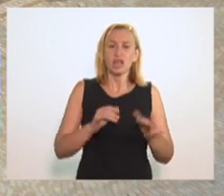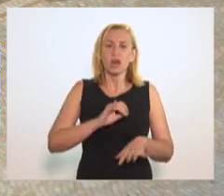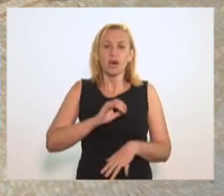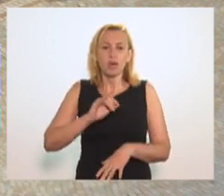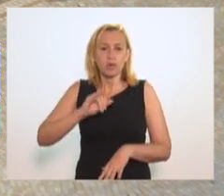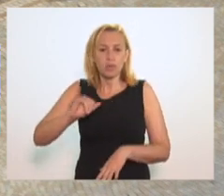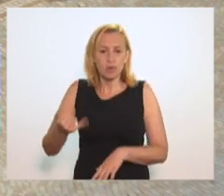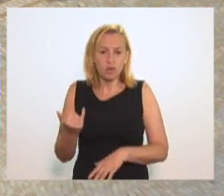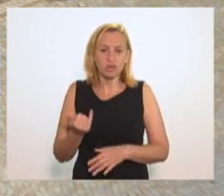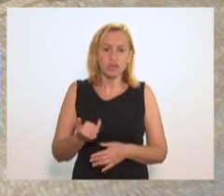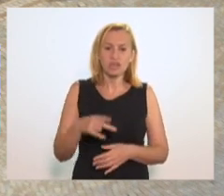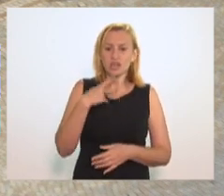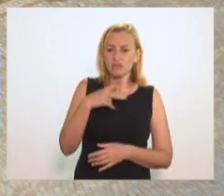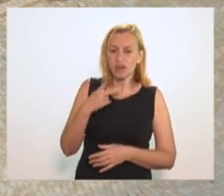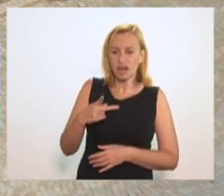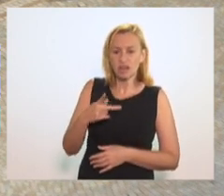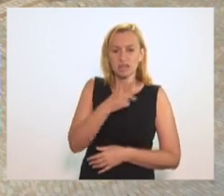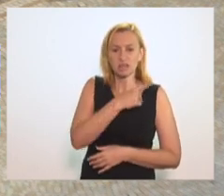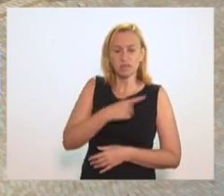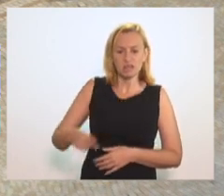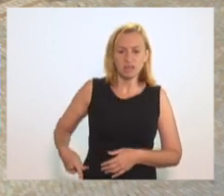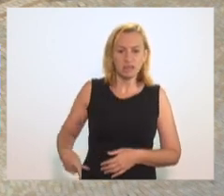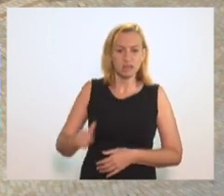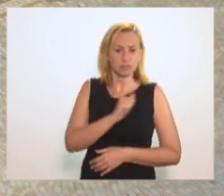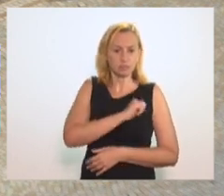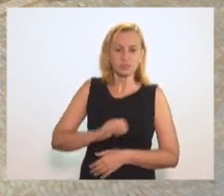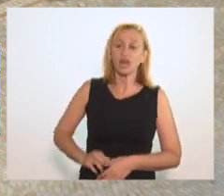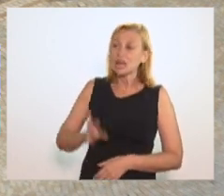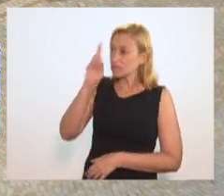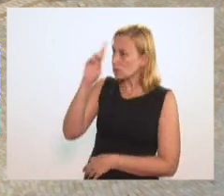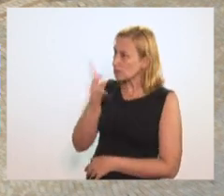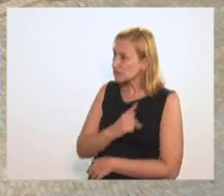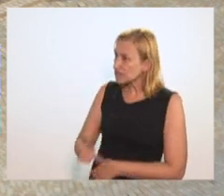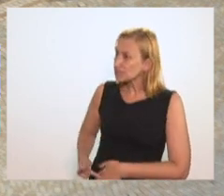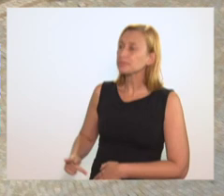parte que vossa excelência me deu e me dirijo ao presidente da assembleia legislativa senhor presidente